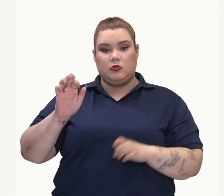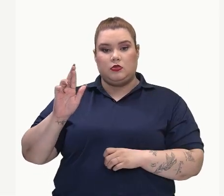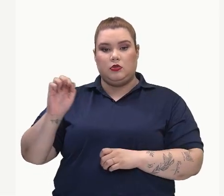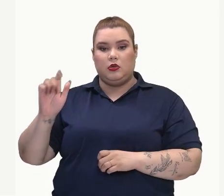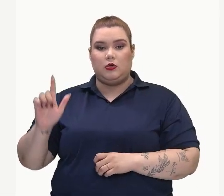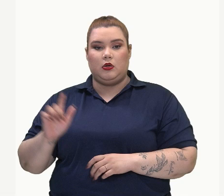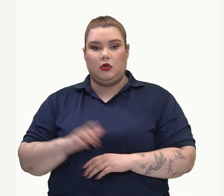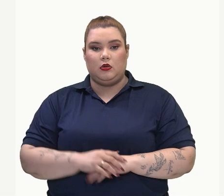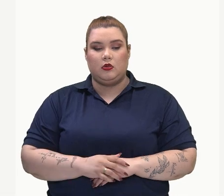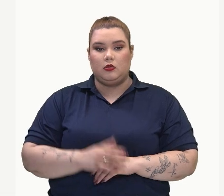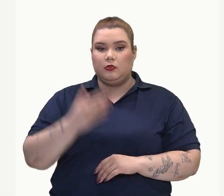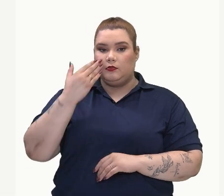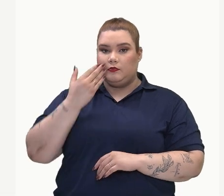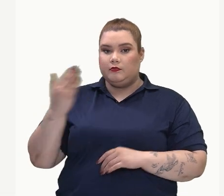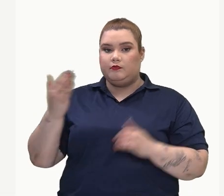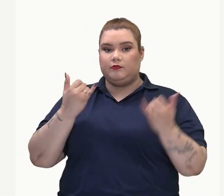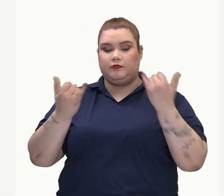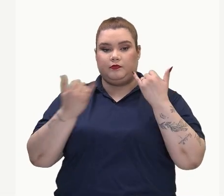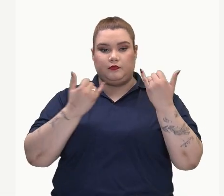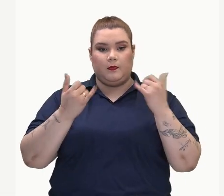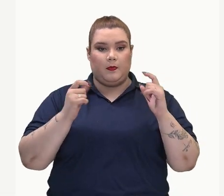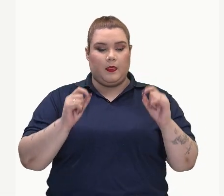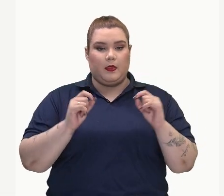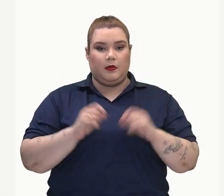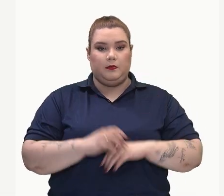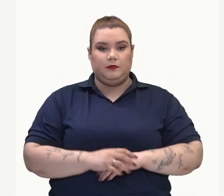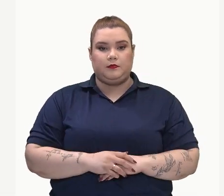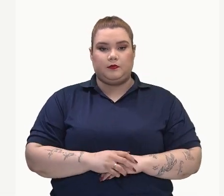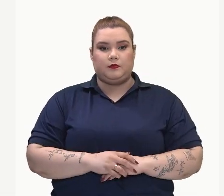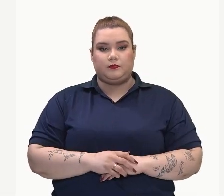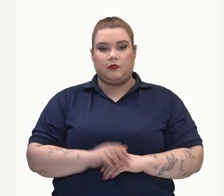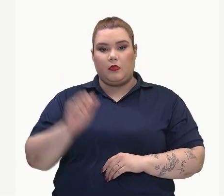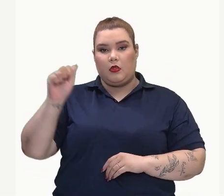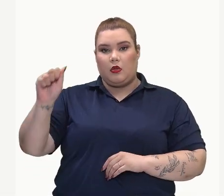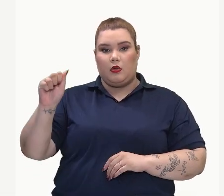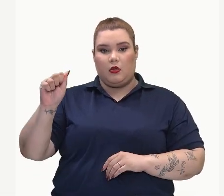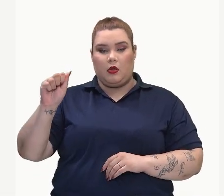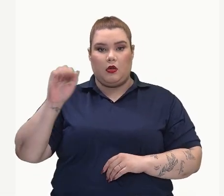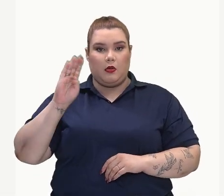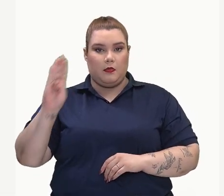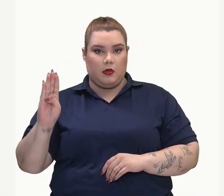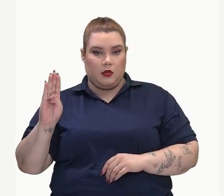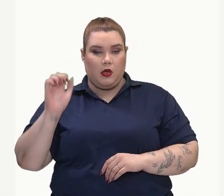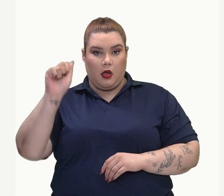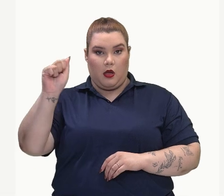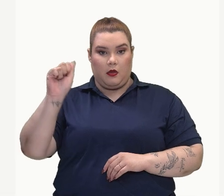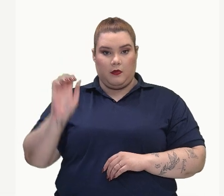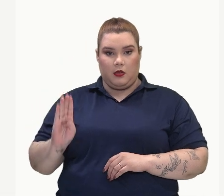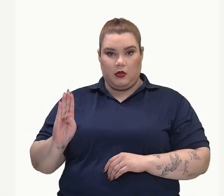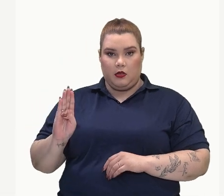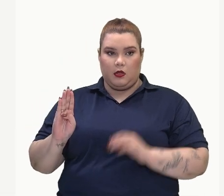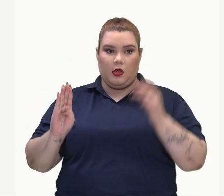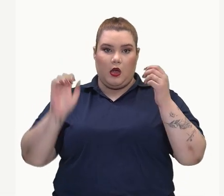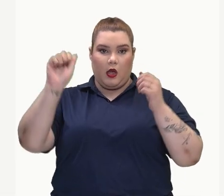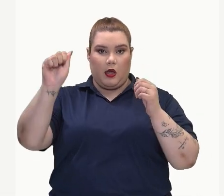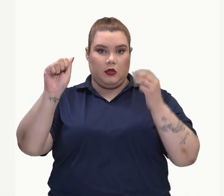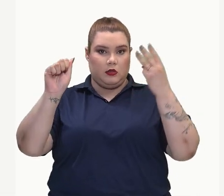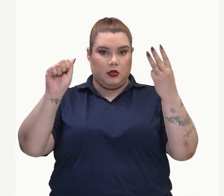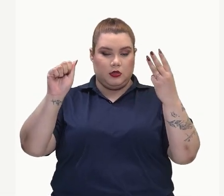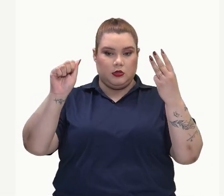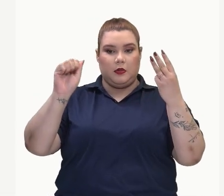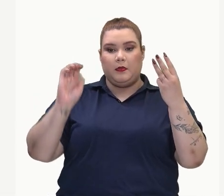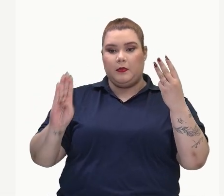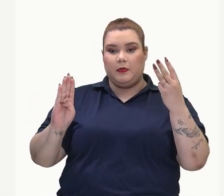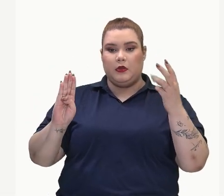só. Dados, né? Coordenadas do centro, A, B. Então, eu tenho quem? 3 e 5, ou seja, A é